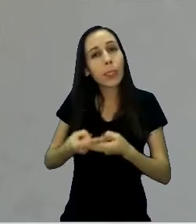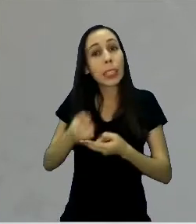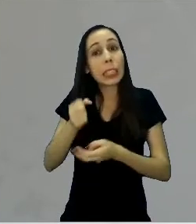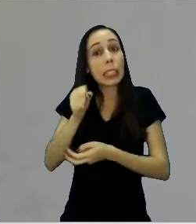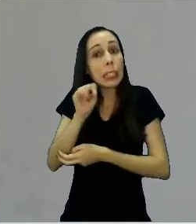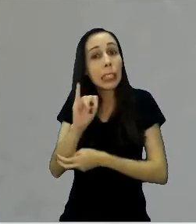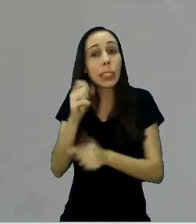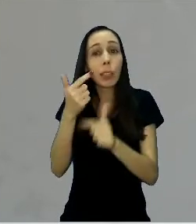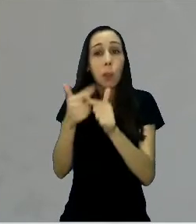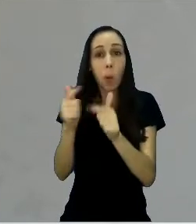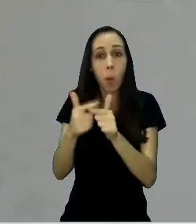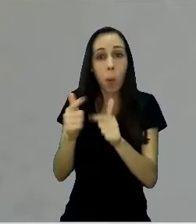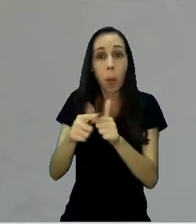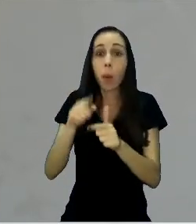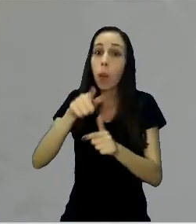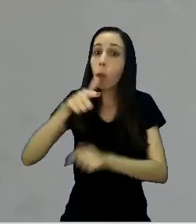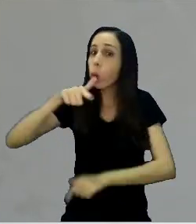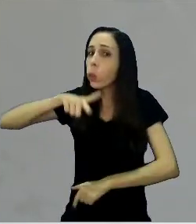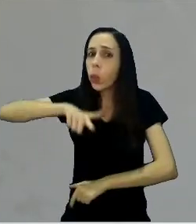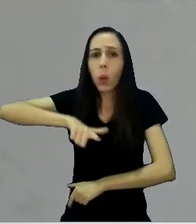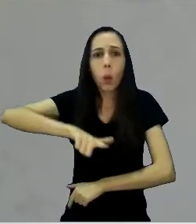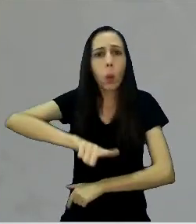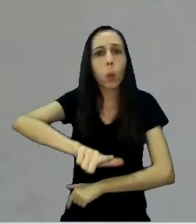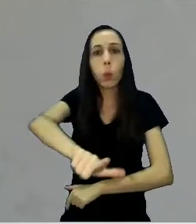pacientes na tribulação e